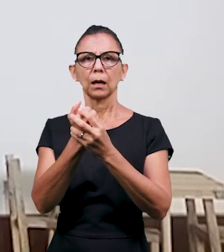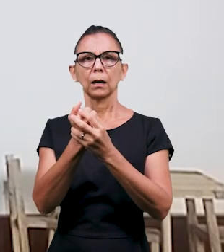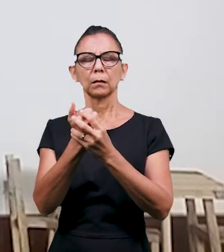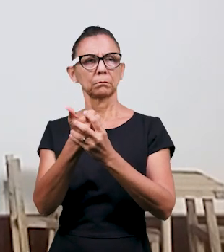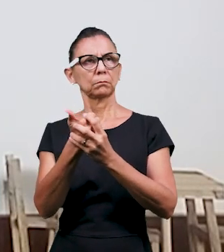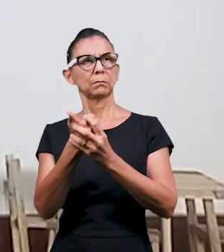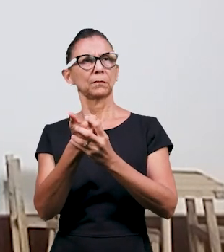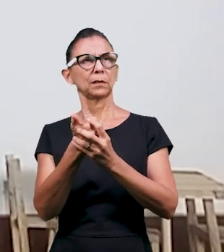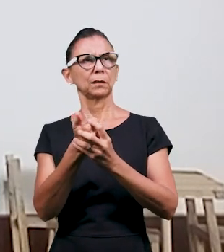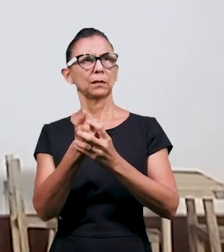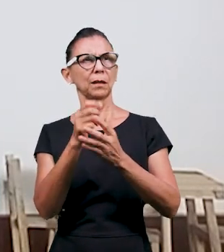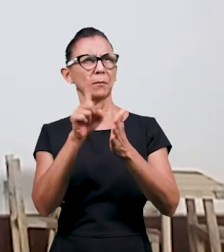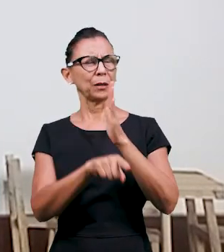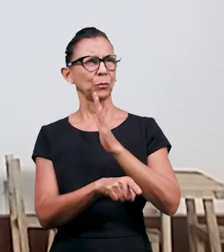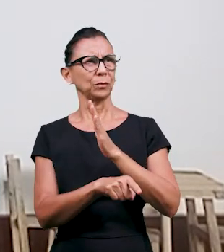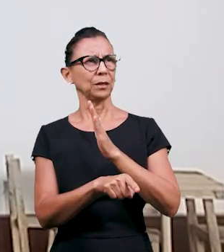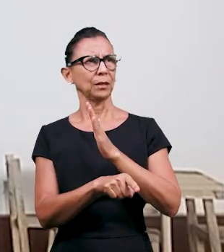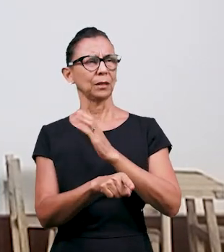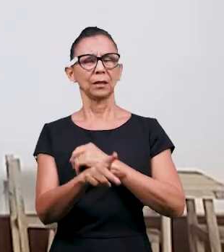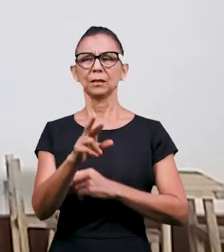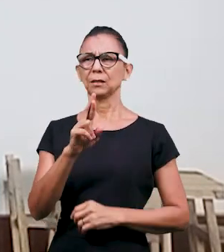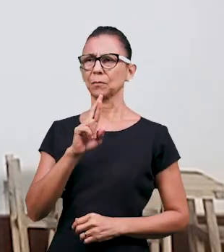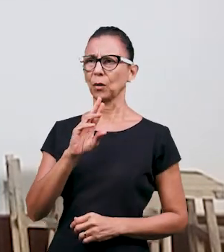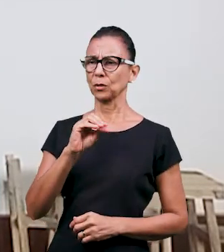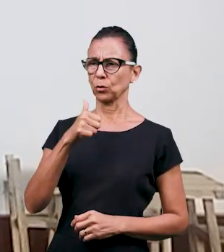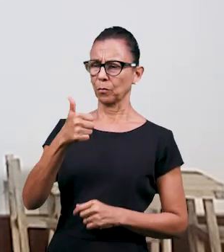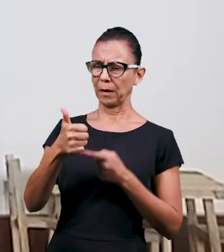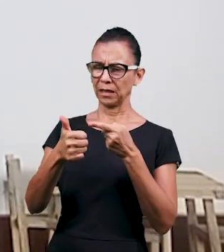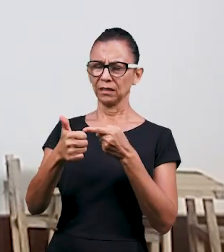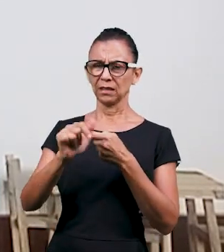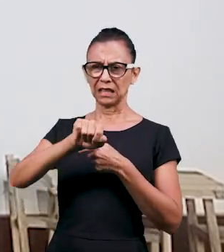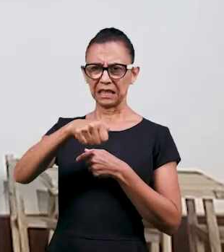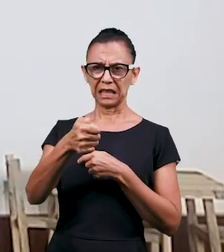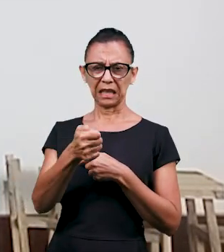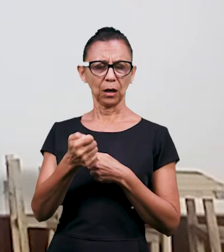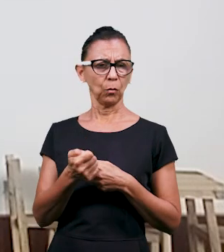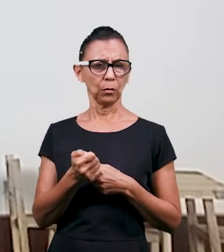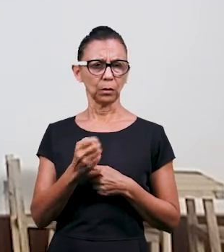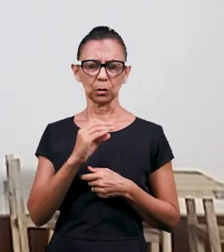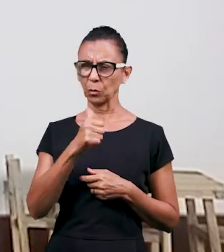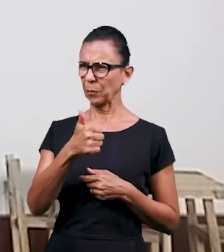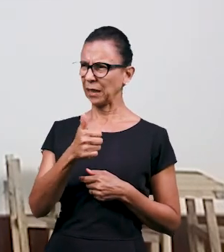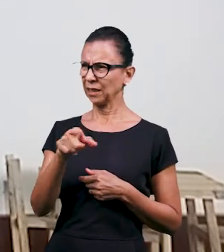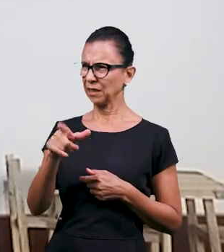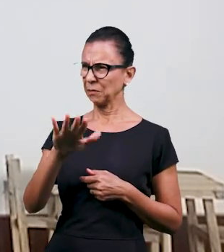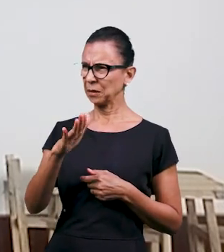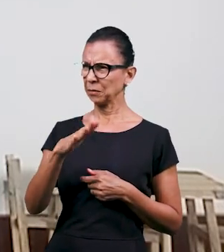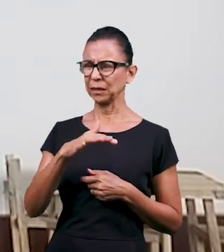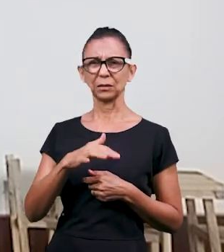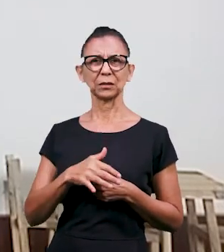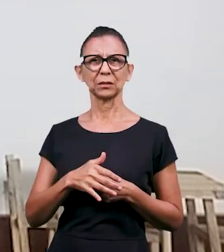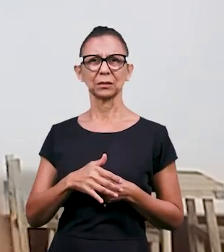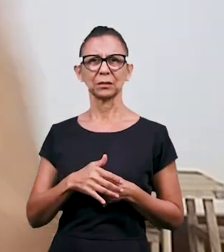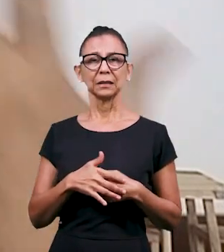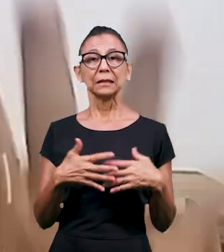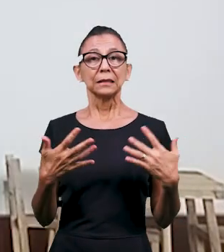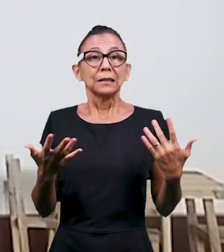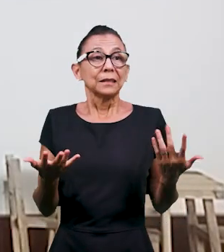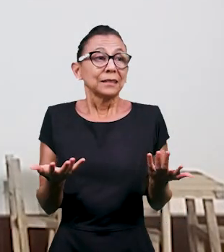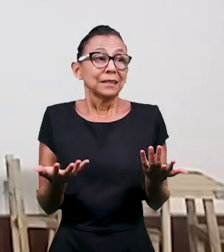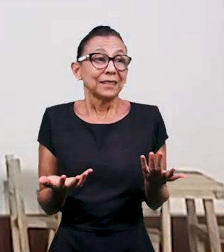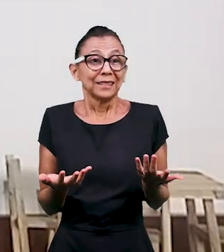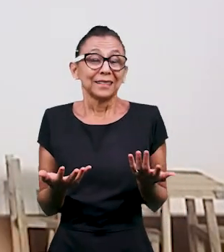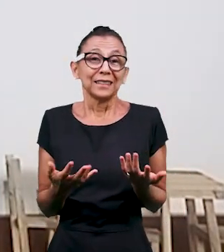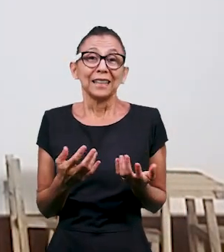é uma pergunta? É uma resposta? Ele tá bem? Ou ele não tá bem? Ou ele tá mais ou menos? E aí não